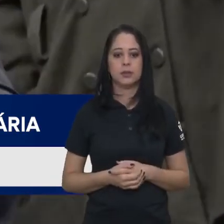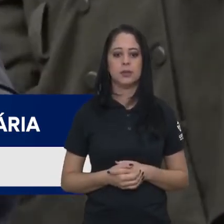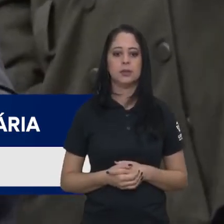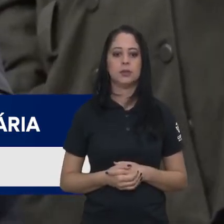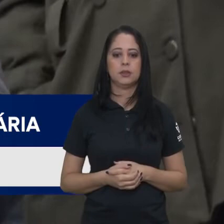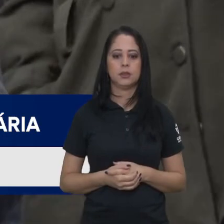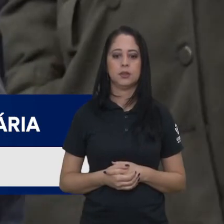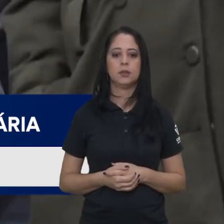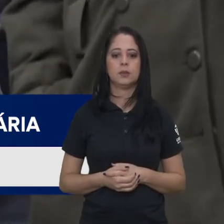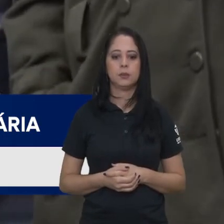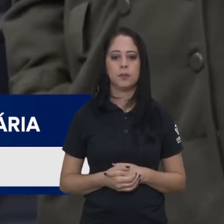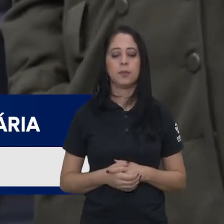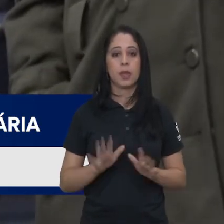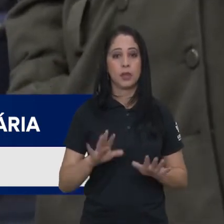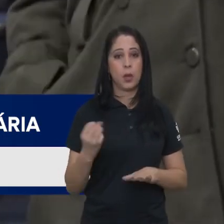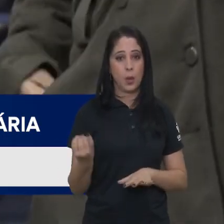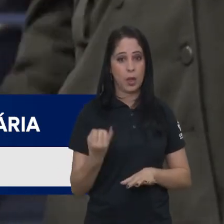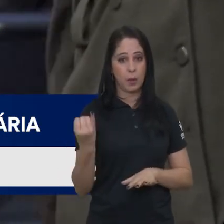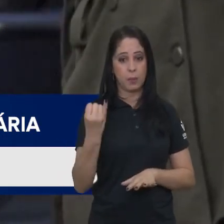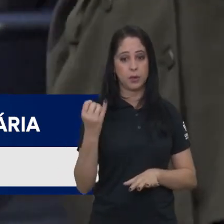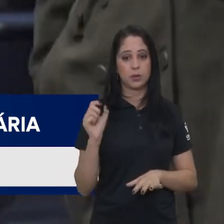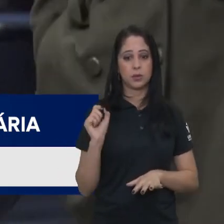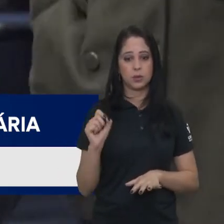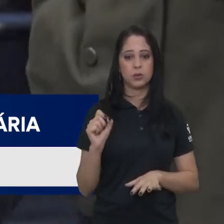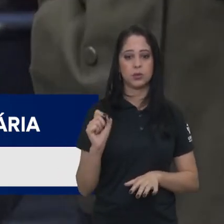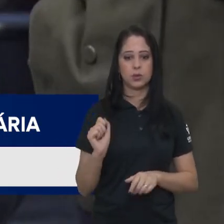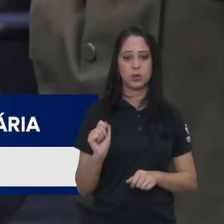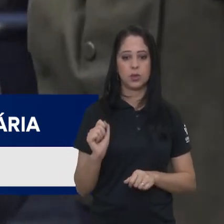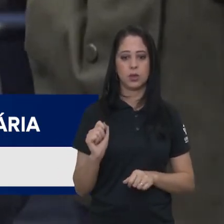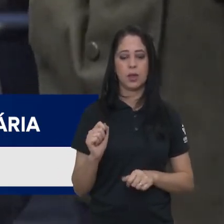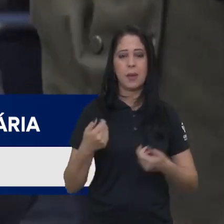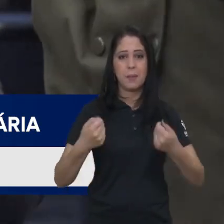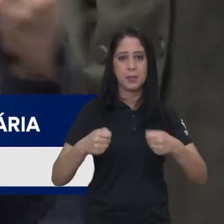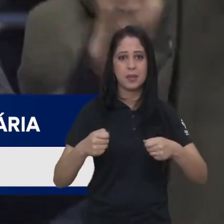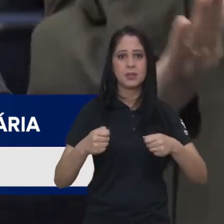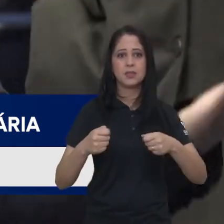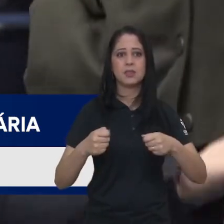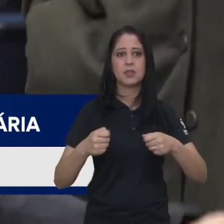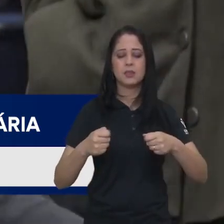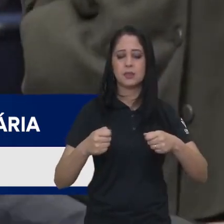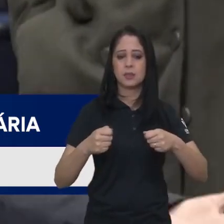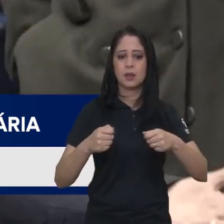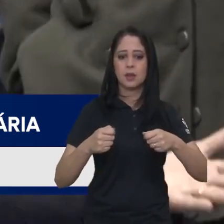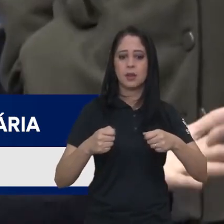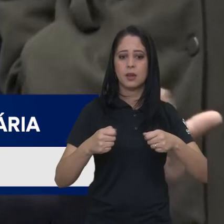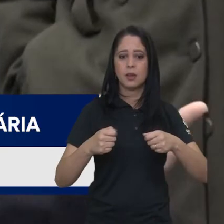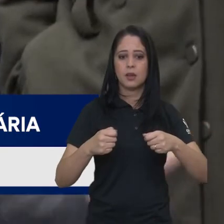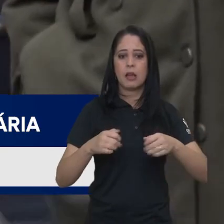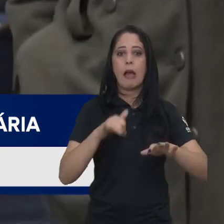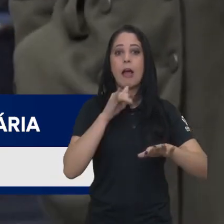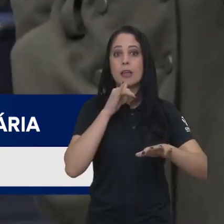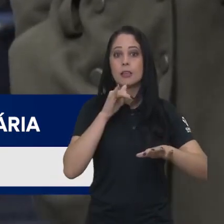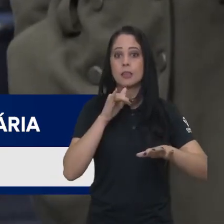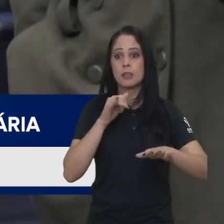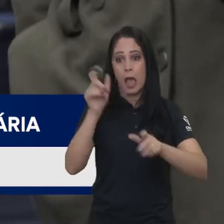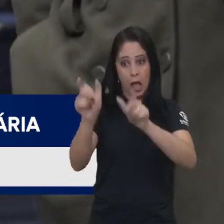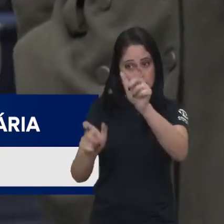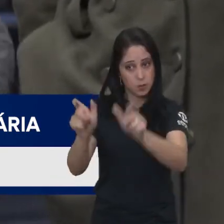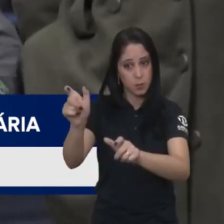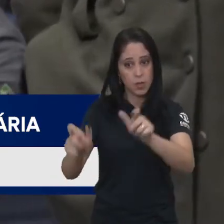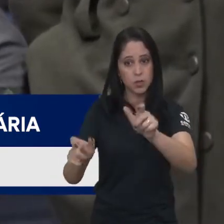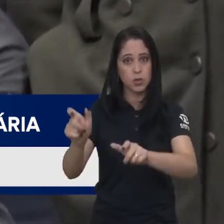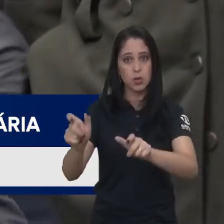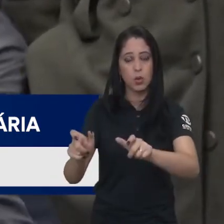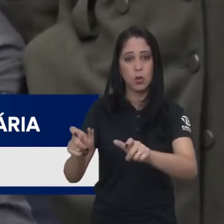o doutor Jairo colocou e eu acho importante que essas discussões vá para as bases, que vá para a população, porque quantas pessoas que não estão aqui